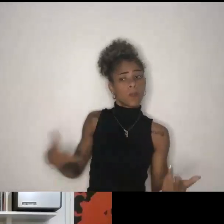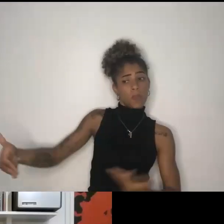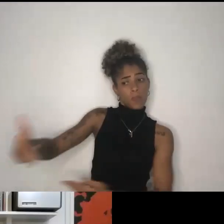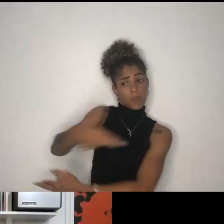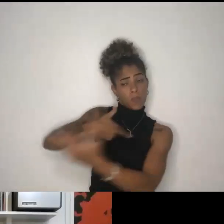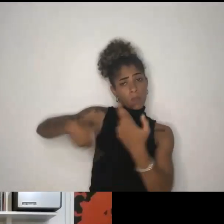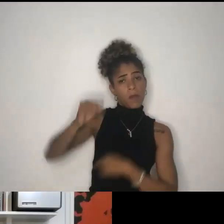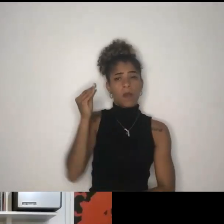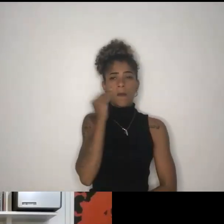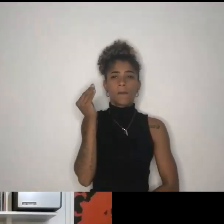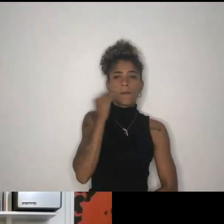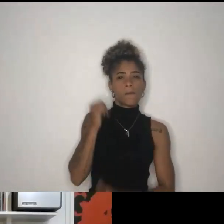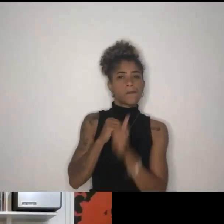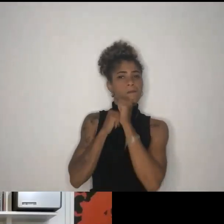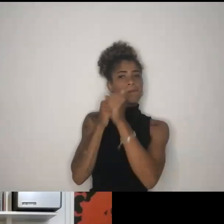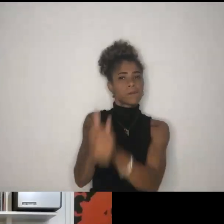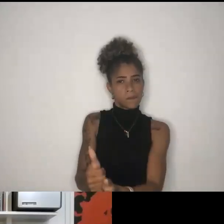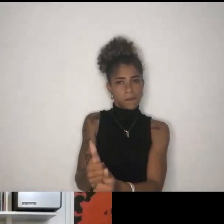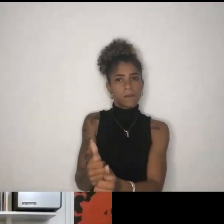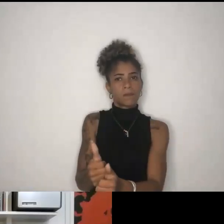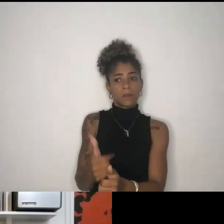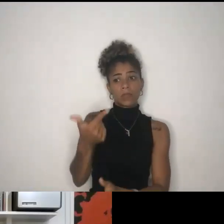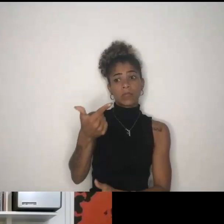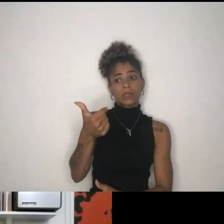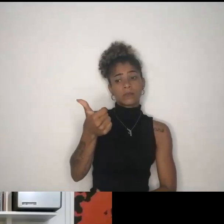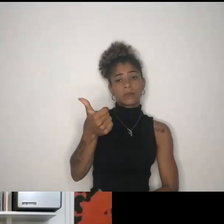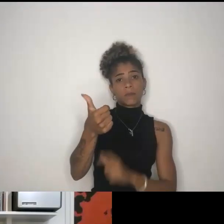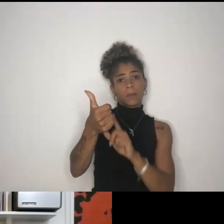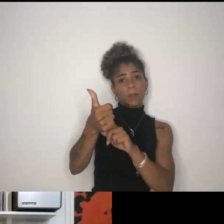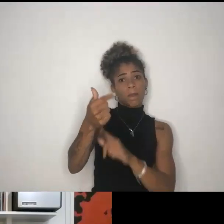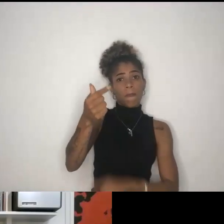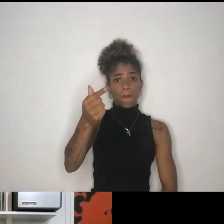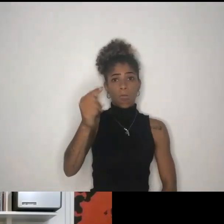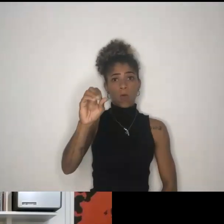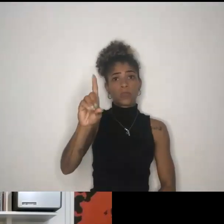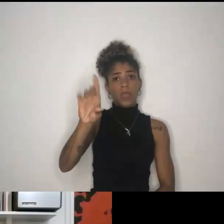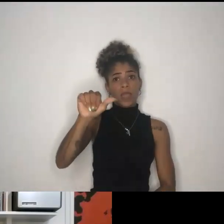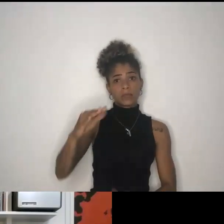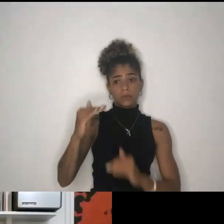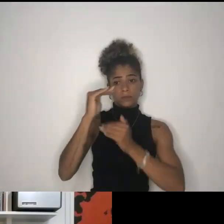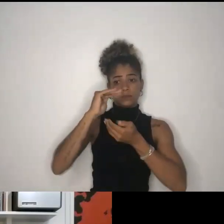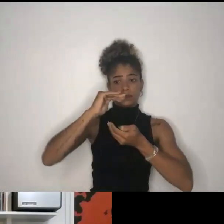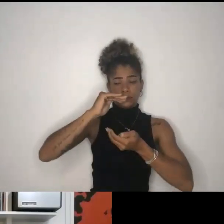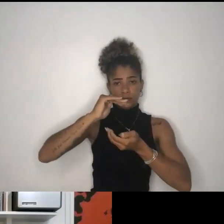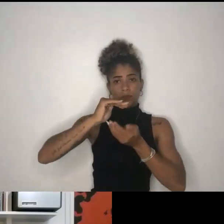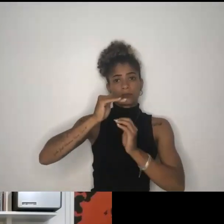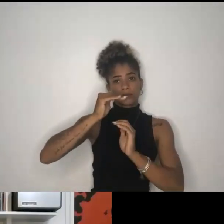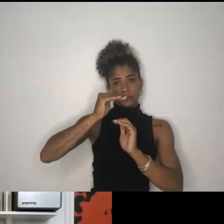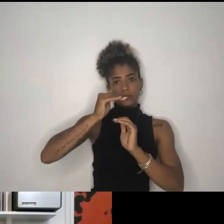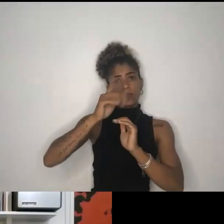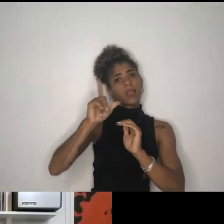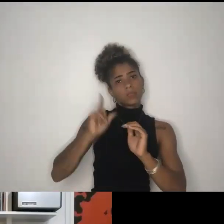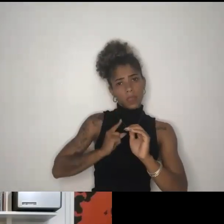tentou seguir muito às 17 ods Então as 17 ods da Unesco ela tem um traçado Global sobre